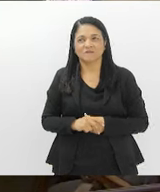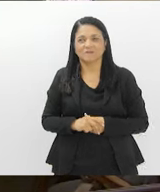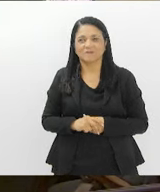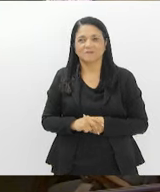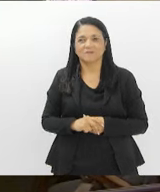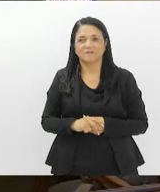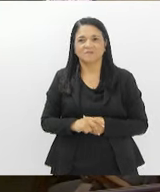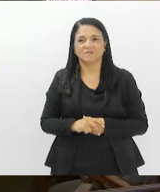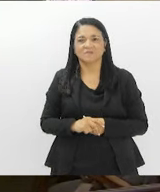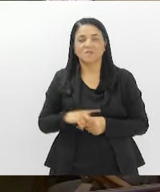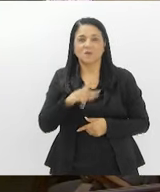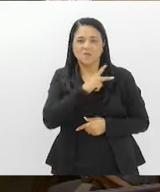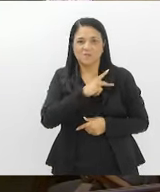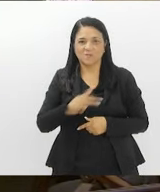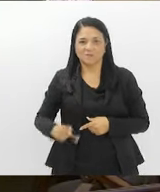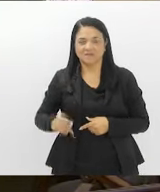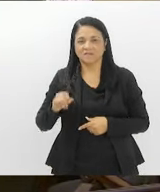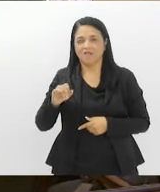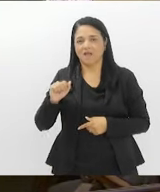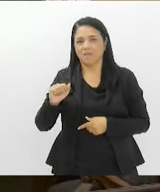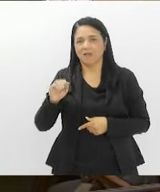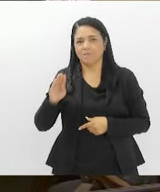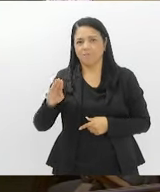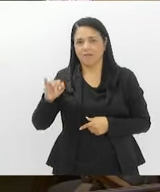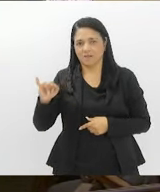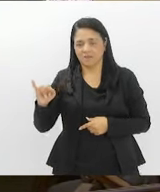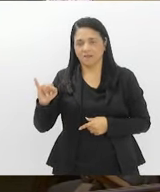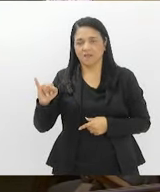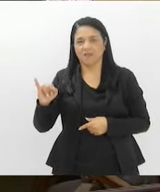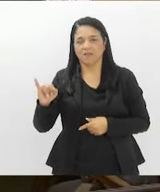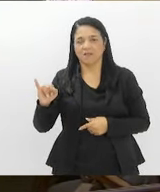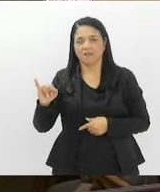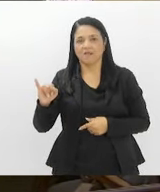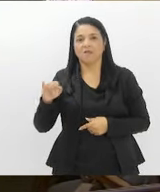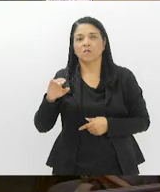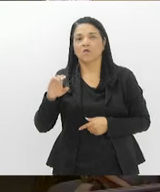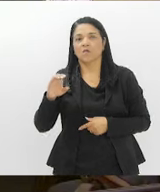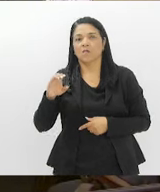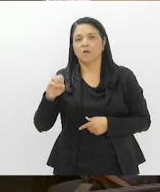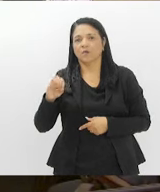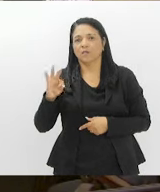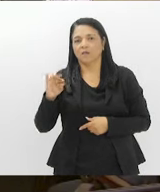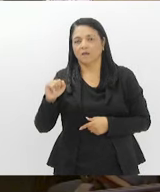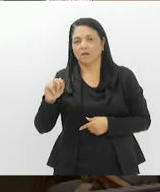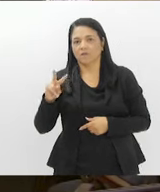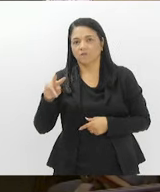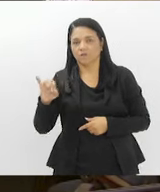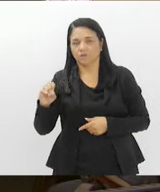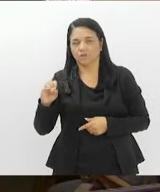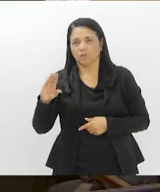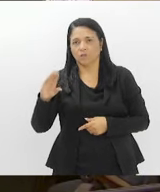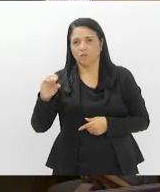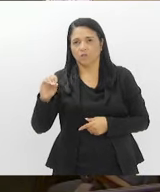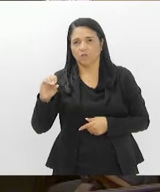O presidente da ABI, nosso querido Otávio Costa, por favor.